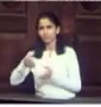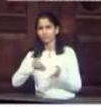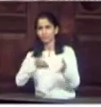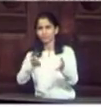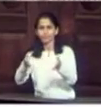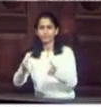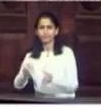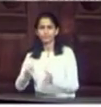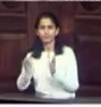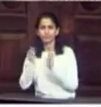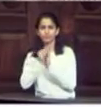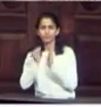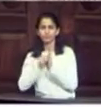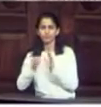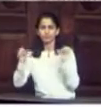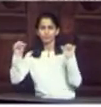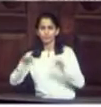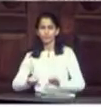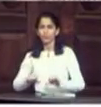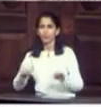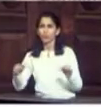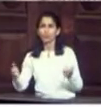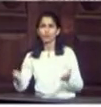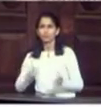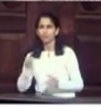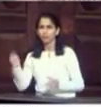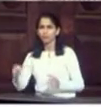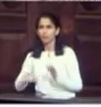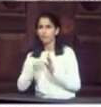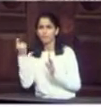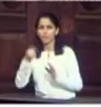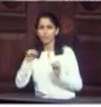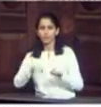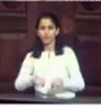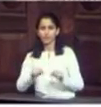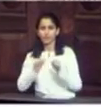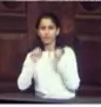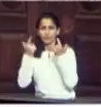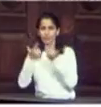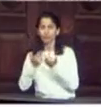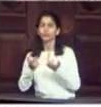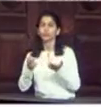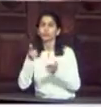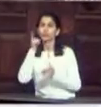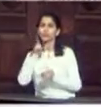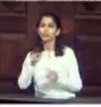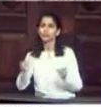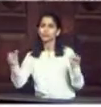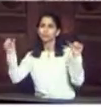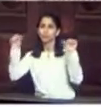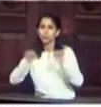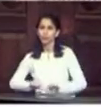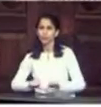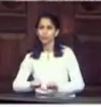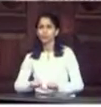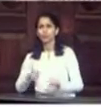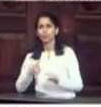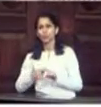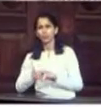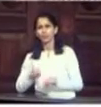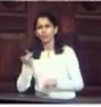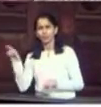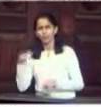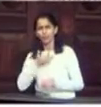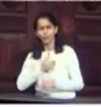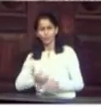A emenda saiu pior do que o soneto. A Alerj conseguiu agravar algo que o governo já era